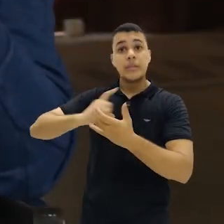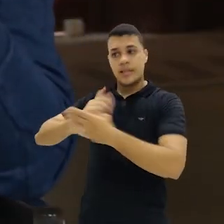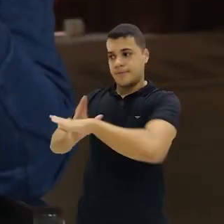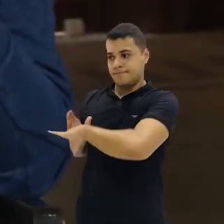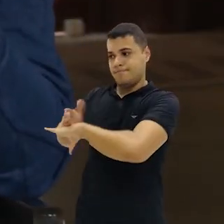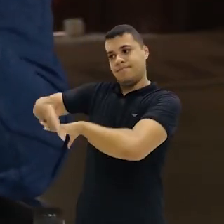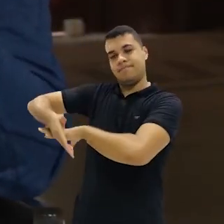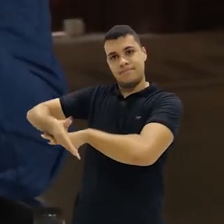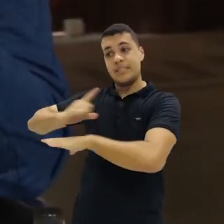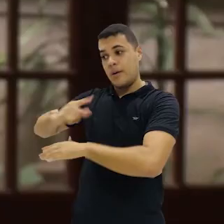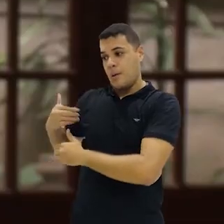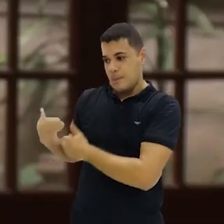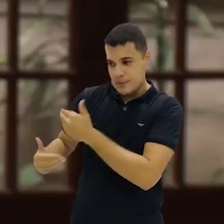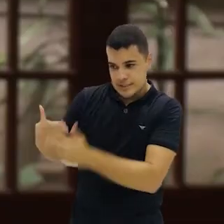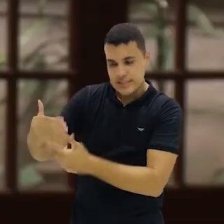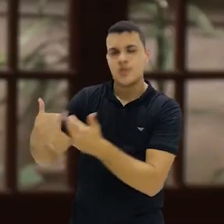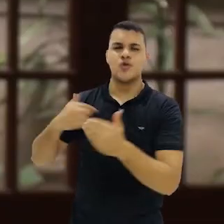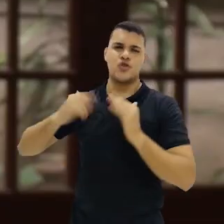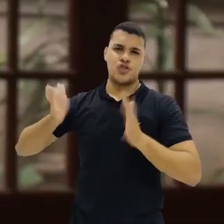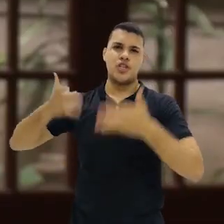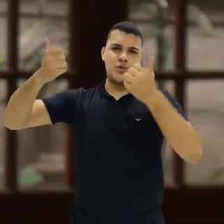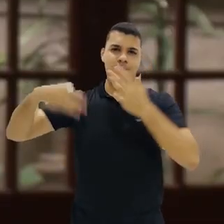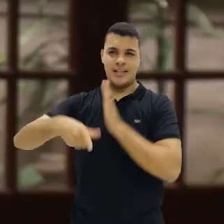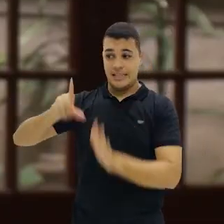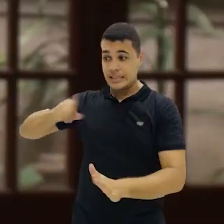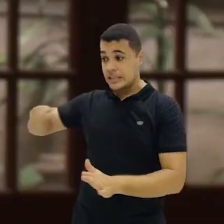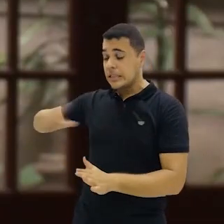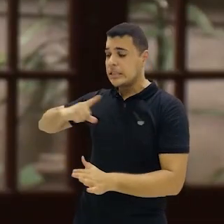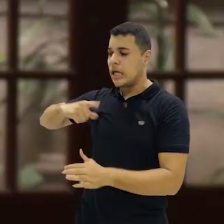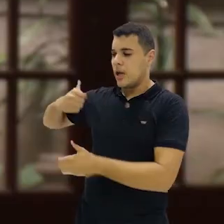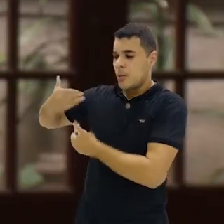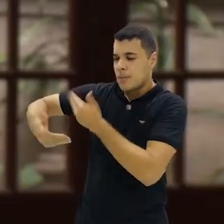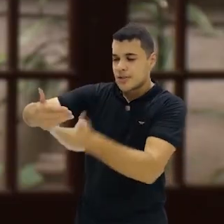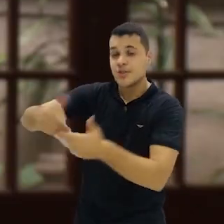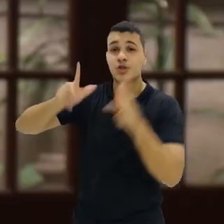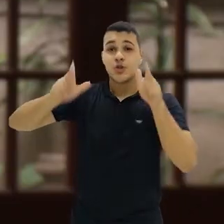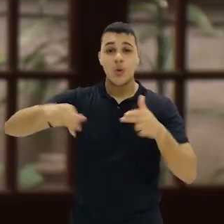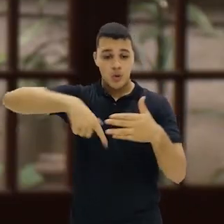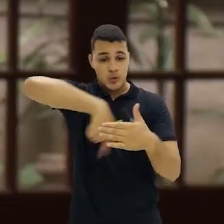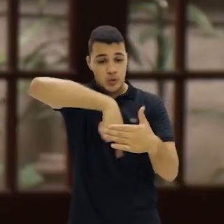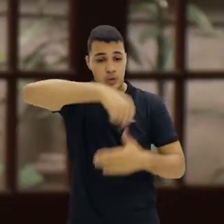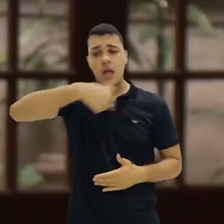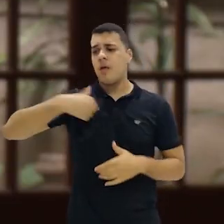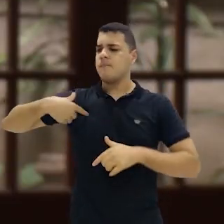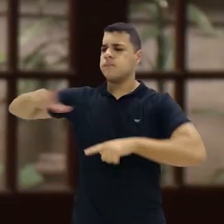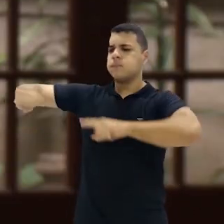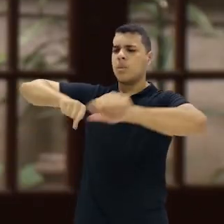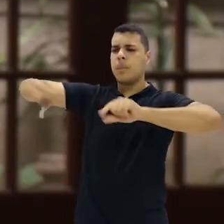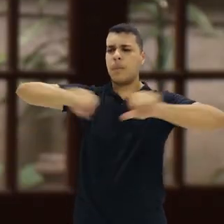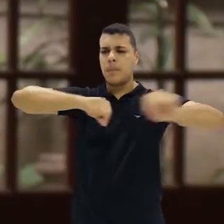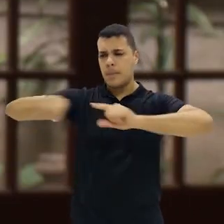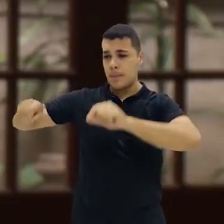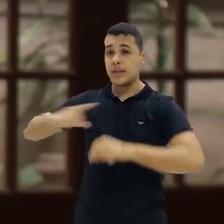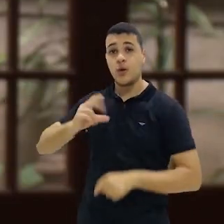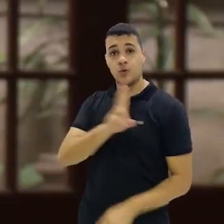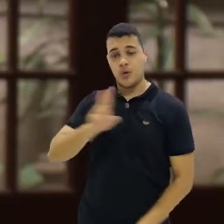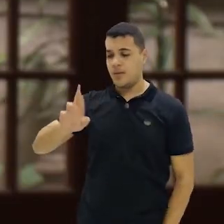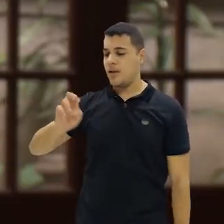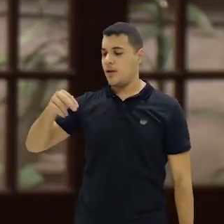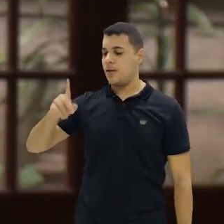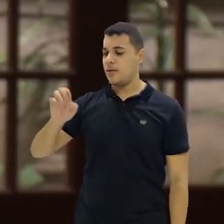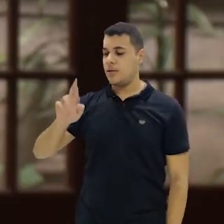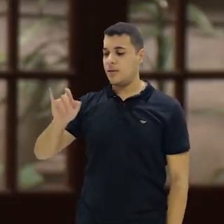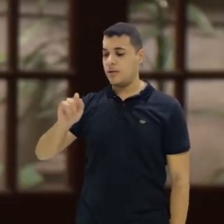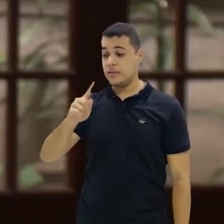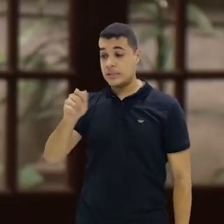a um sorteio, que é chamado de randomização, cujo propósito essencial é criar grupos comparáveis para que eu possa